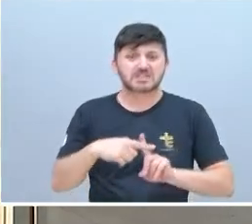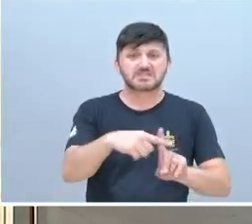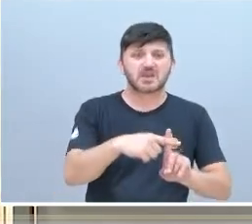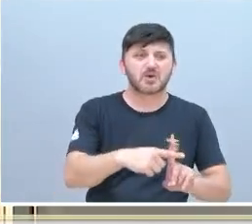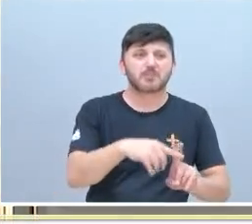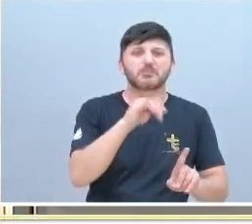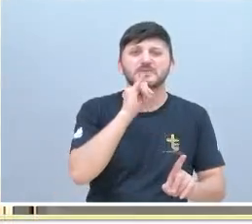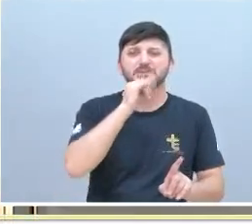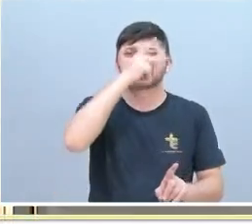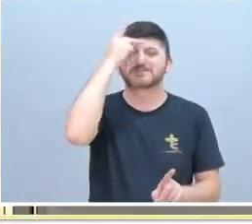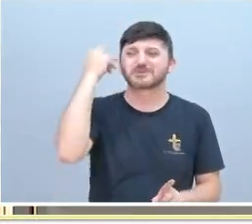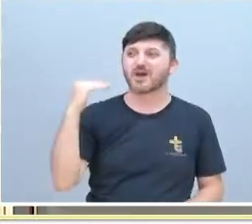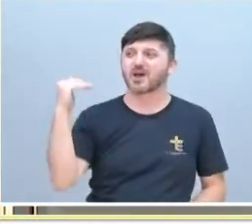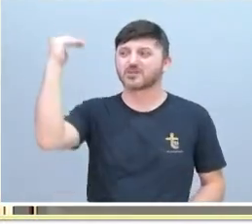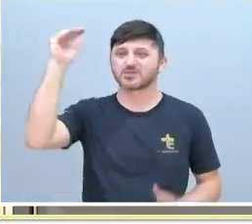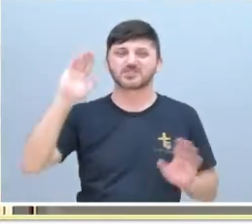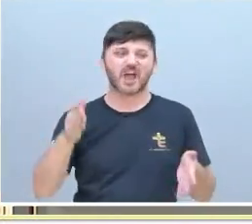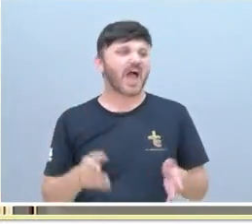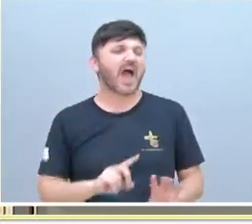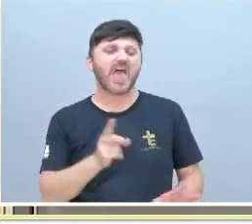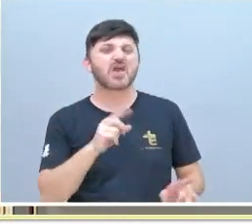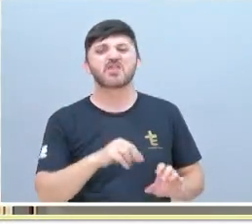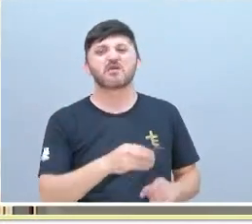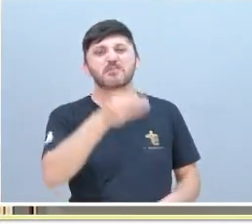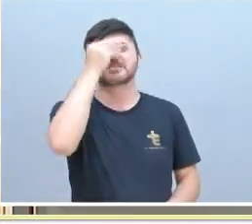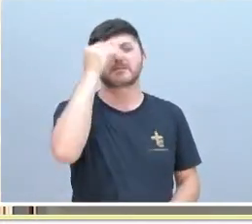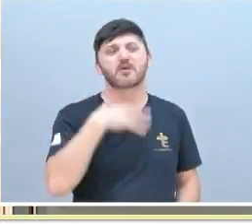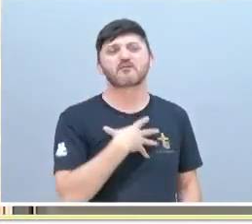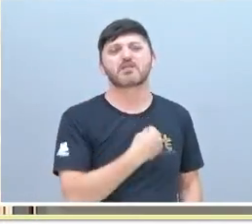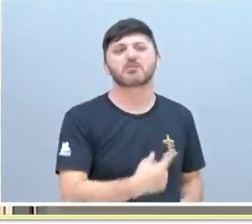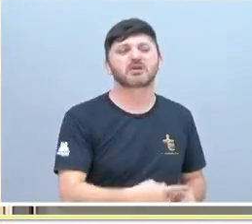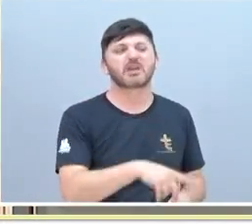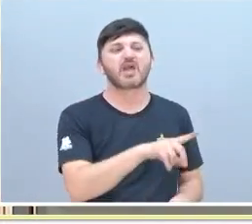e não nos compromete.